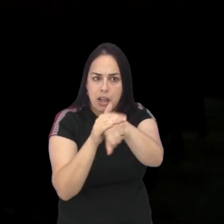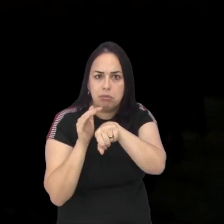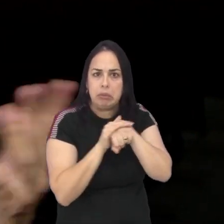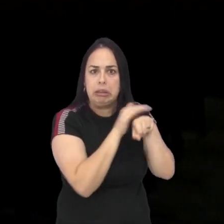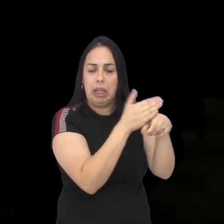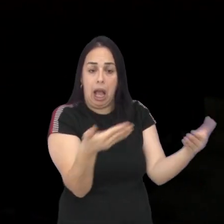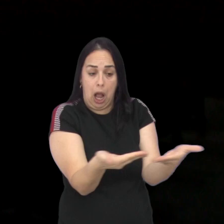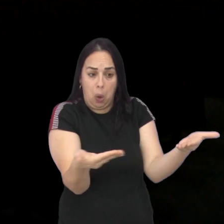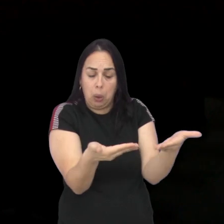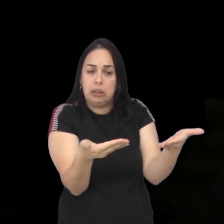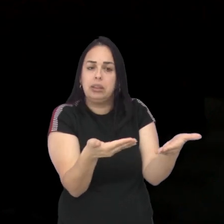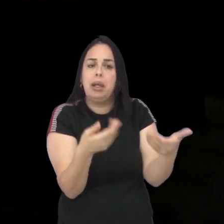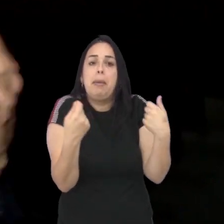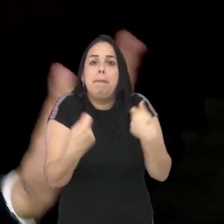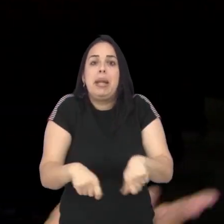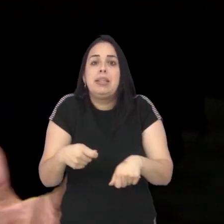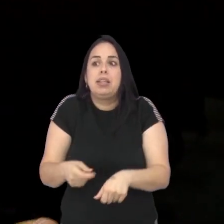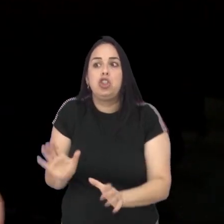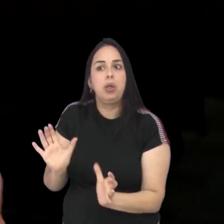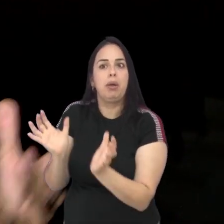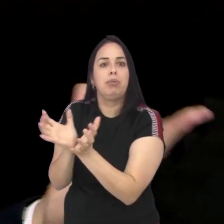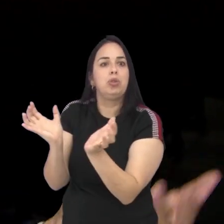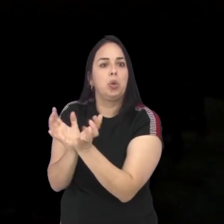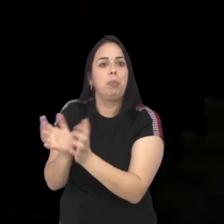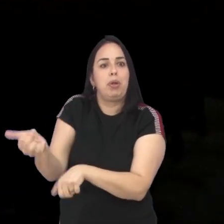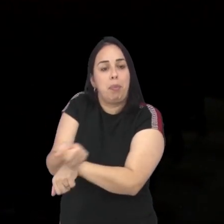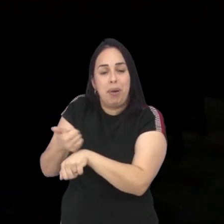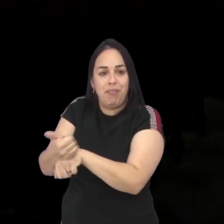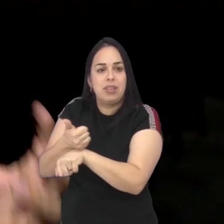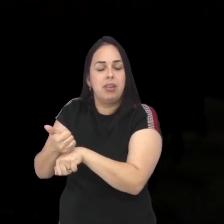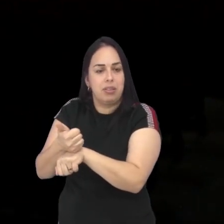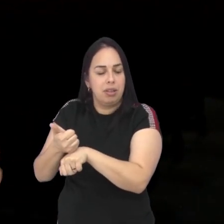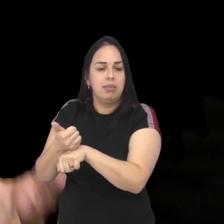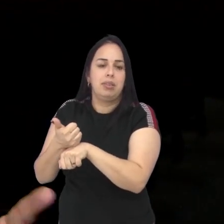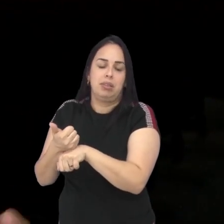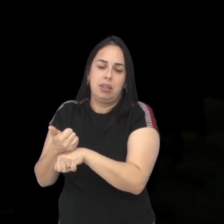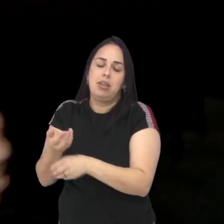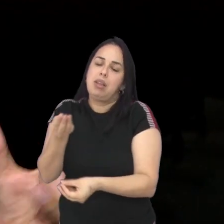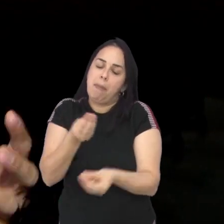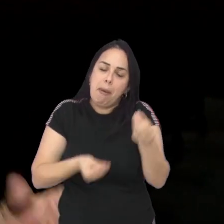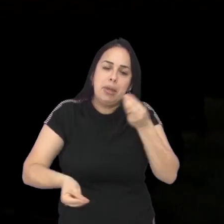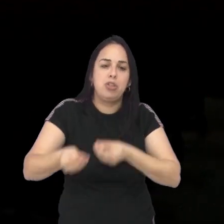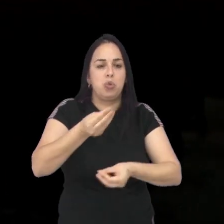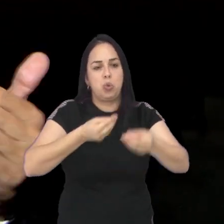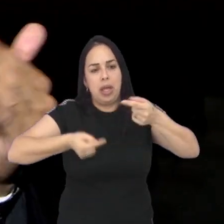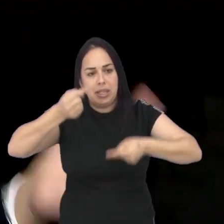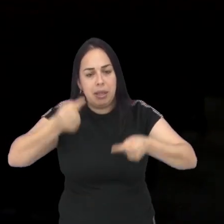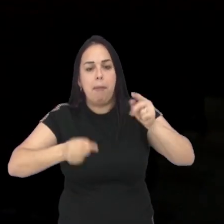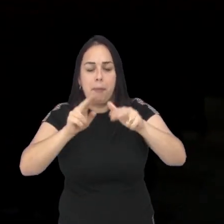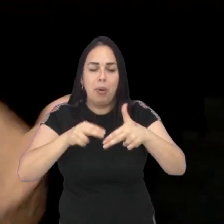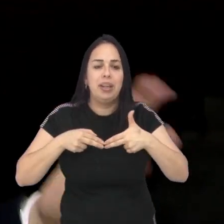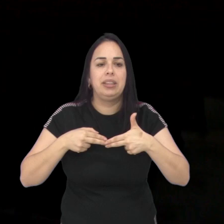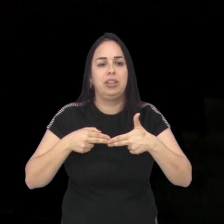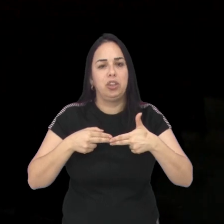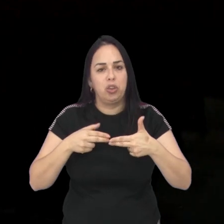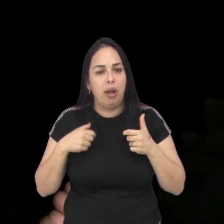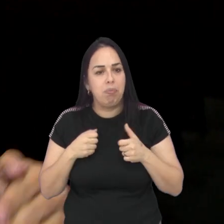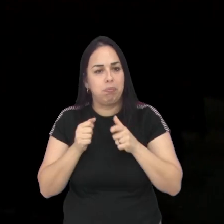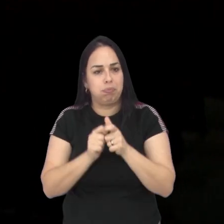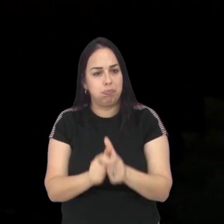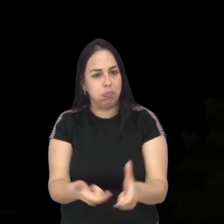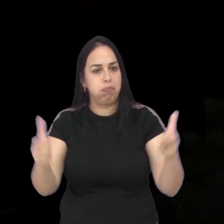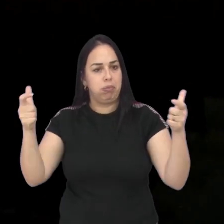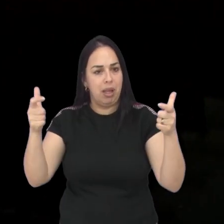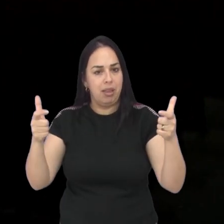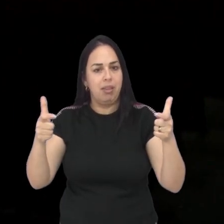cinematográfica sendo realizada agora e que precisa estar circulando também, e o MIS está muito aberto para essas discussões e a gente vem ampliando isso